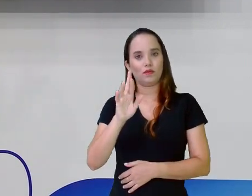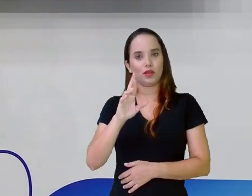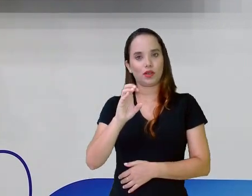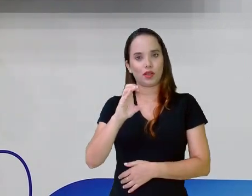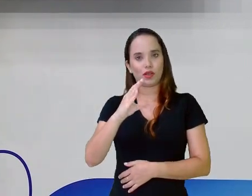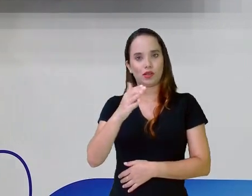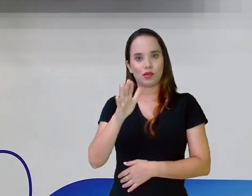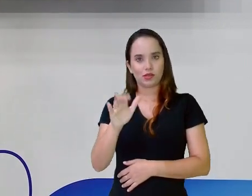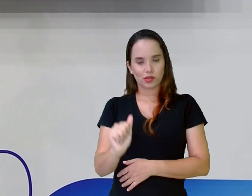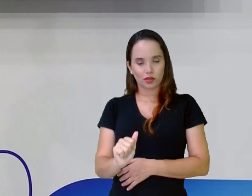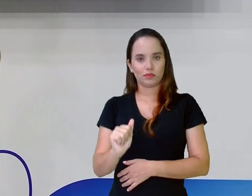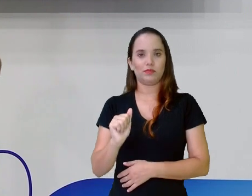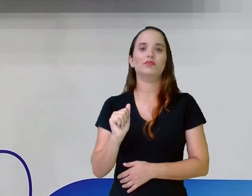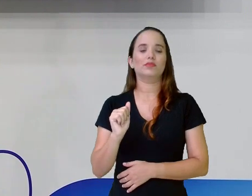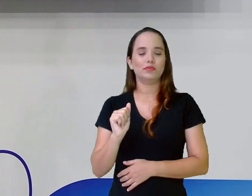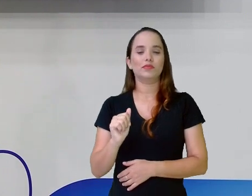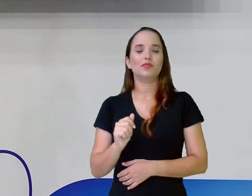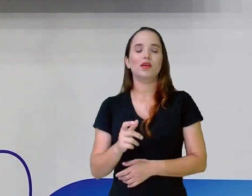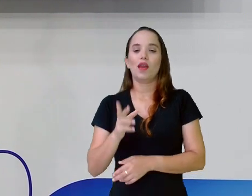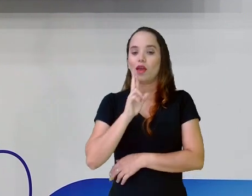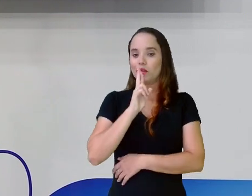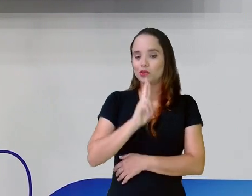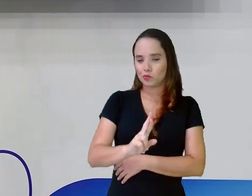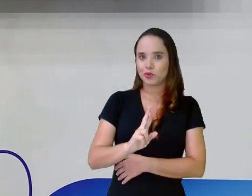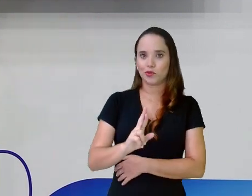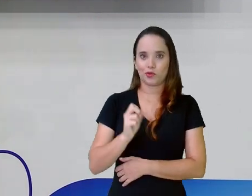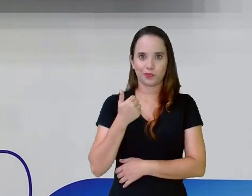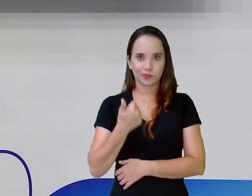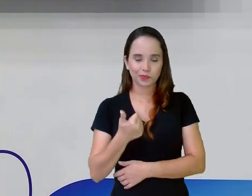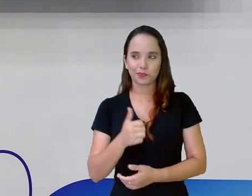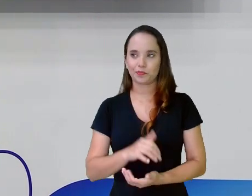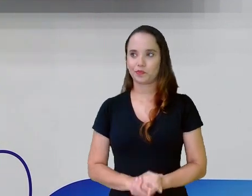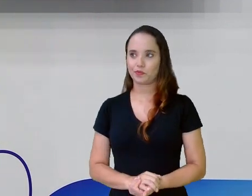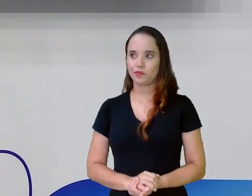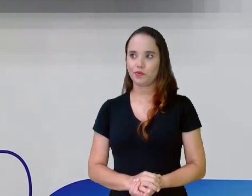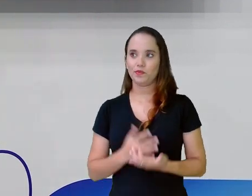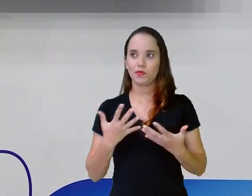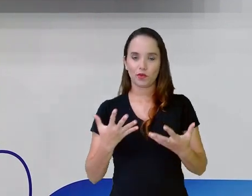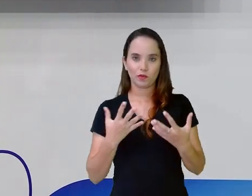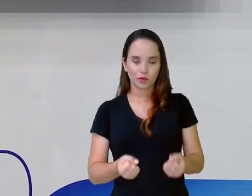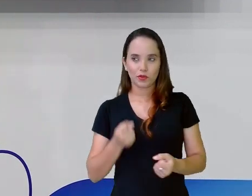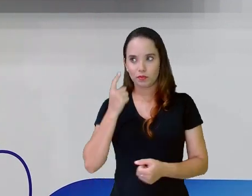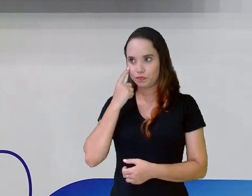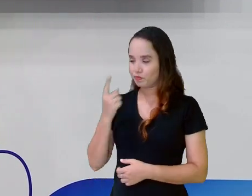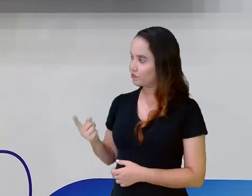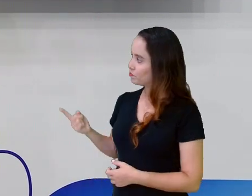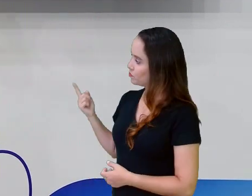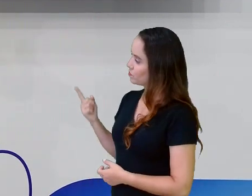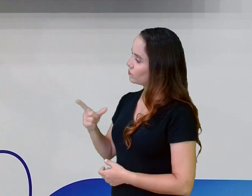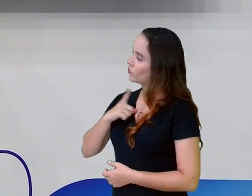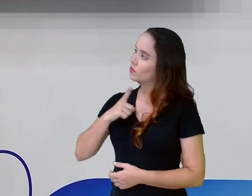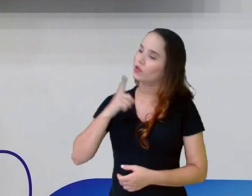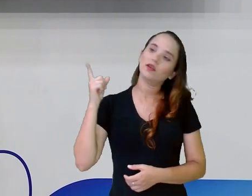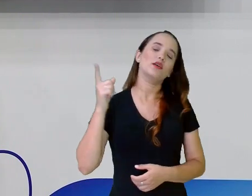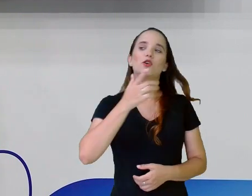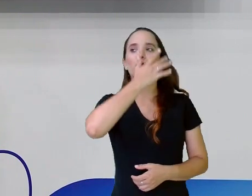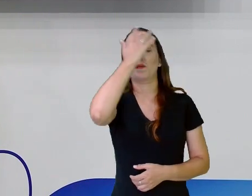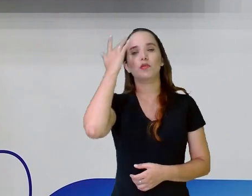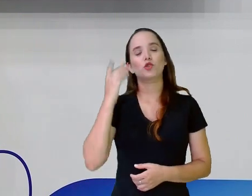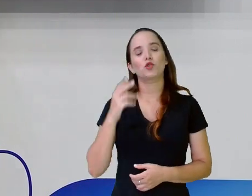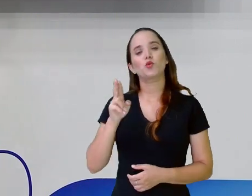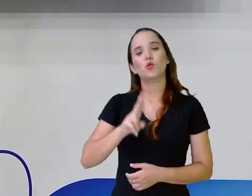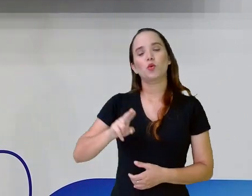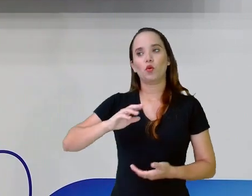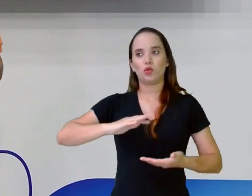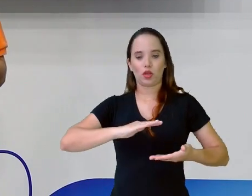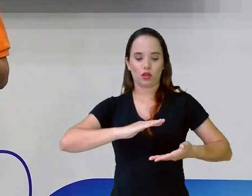é o resultado da nossa subtração, beleza? Vamos lá. Eu coloquei esse símbolo aqui, uma pessoa, né,